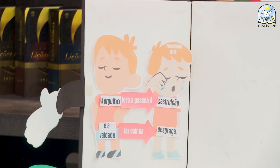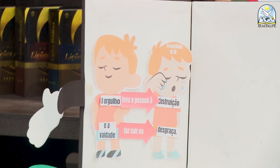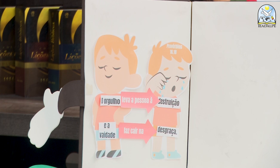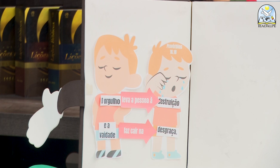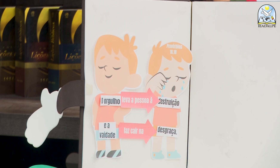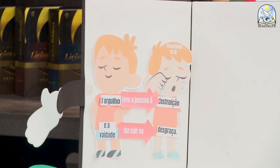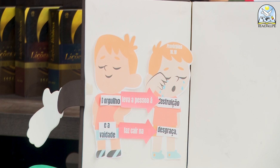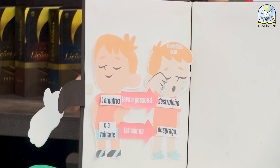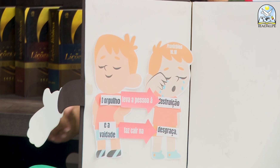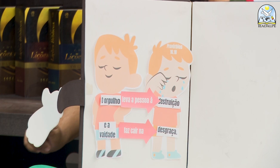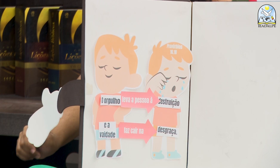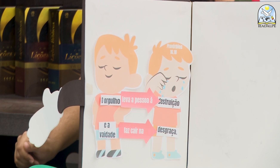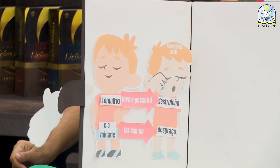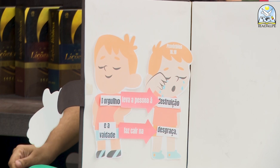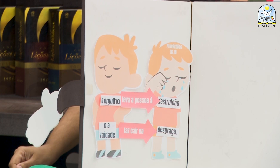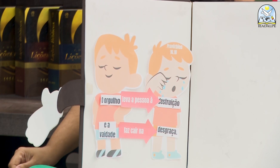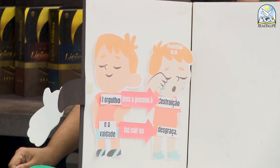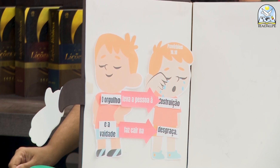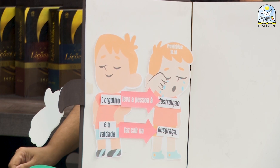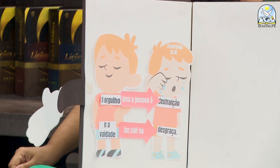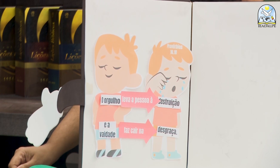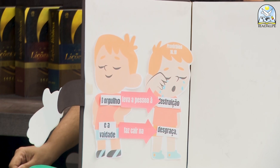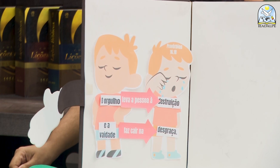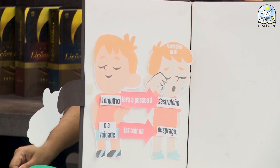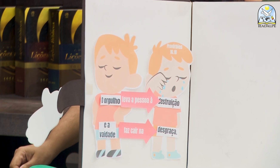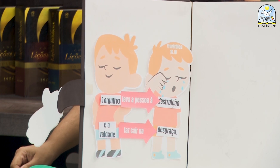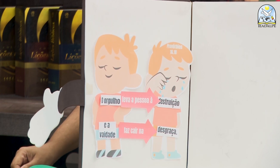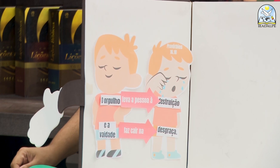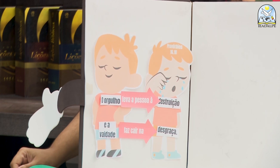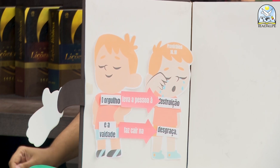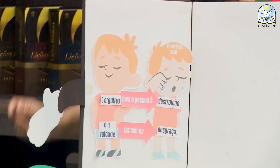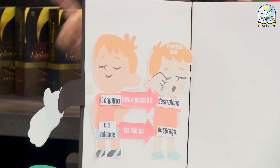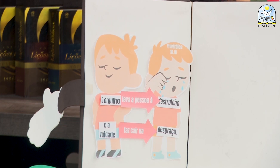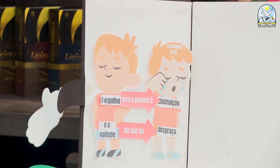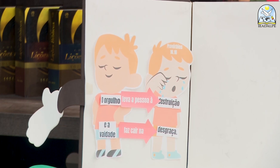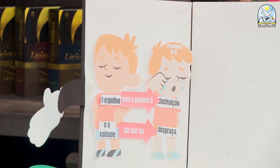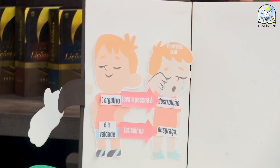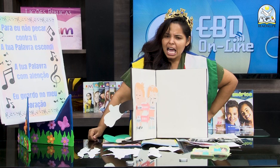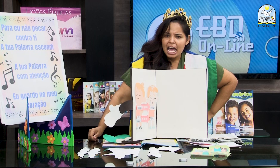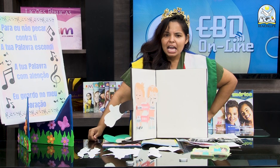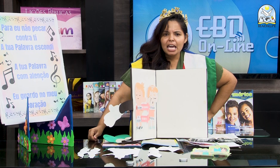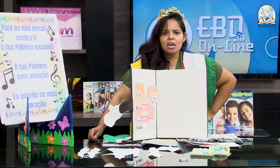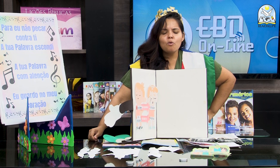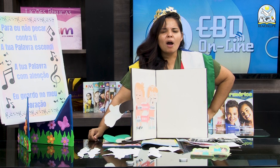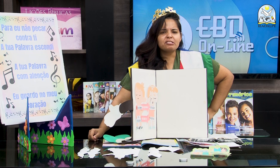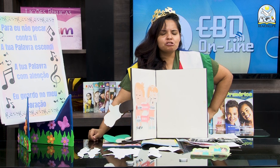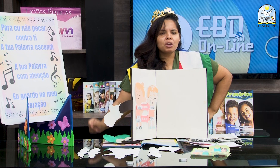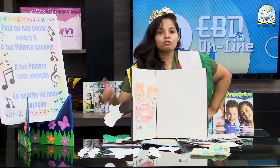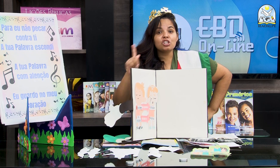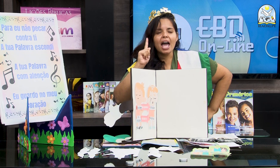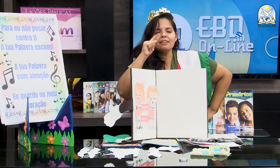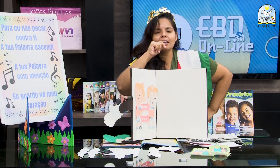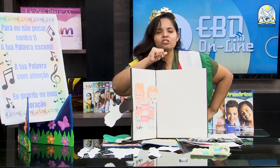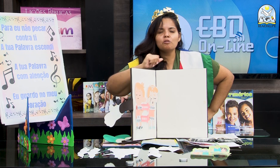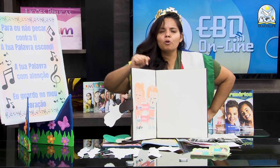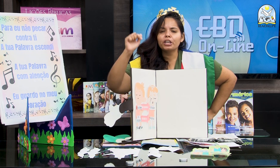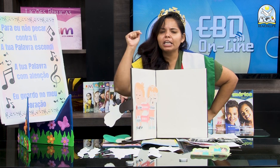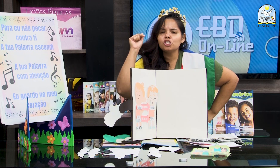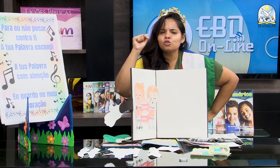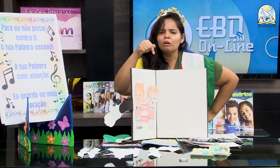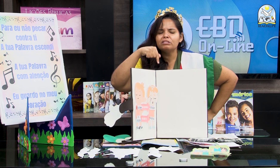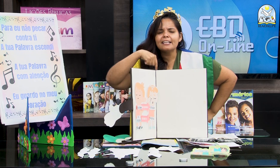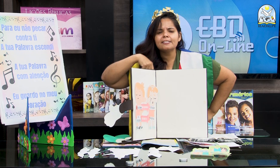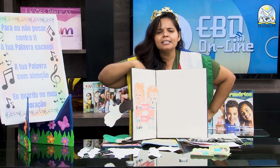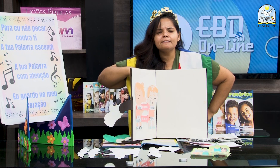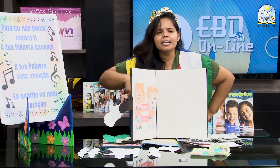faz cair na desgraça. Meu Deus do céu! Eu acho que eu já entendi o porquê